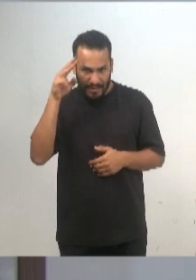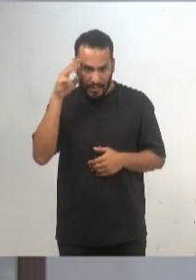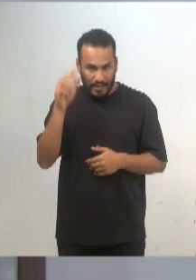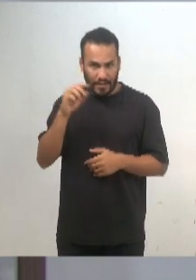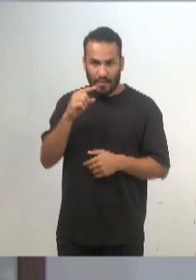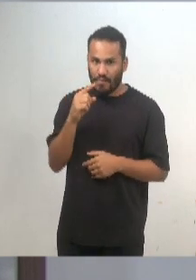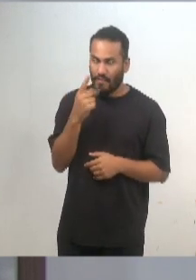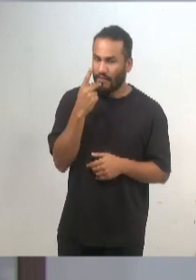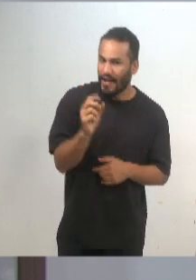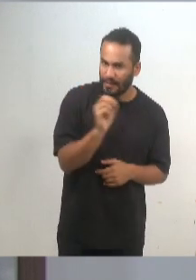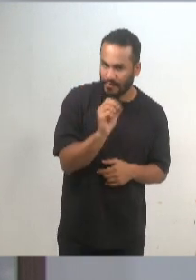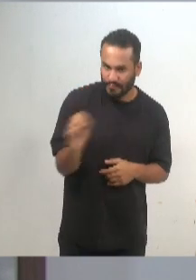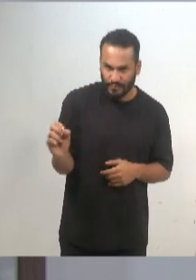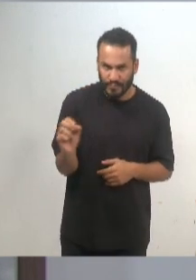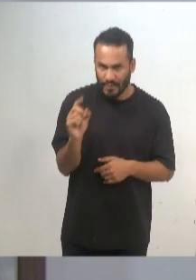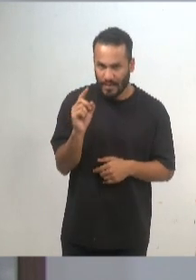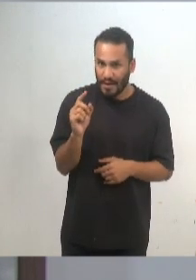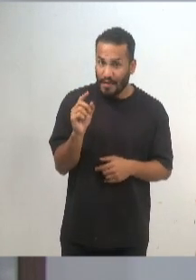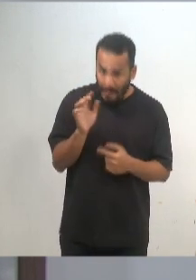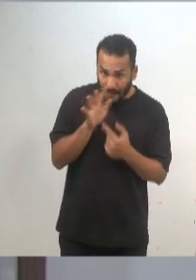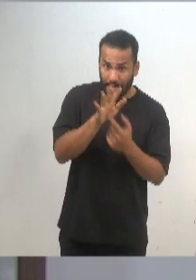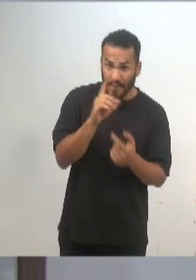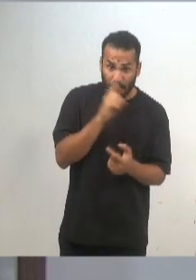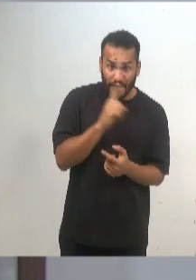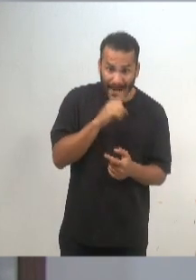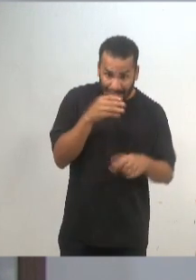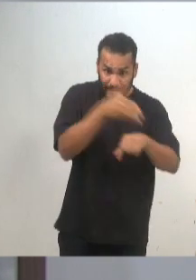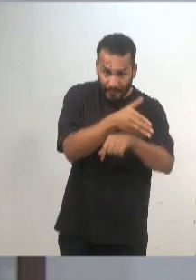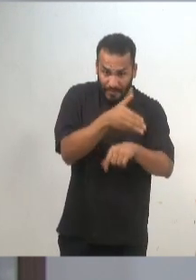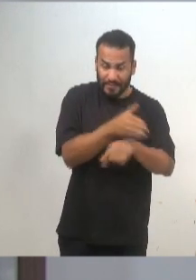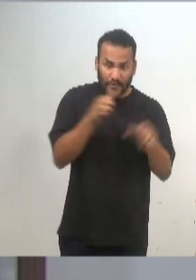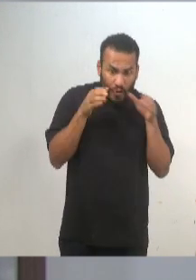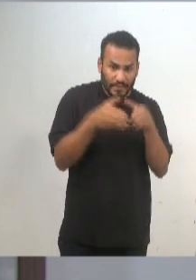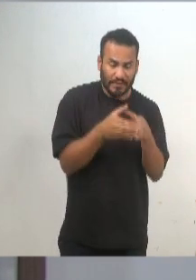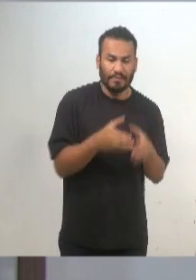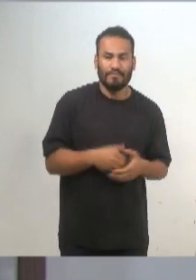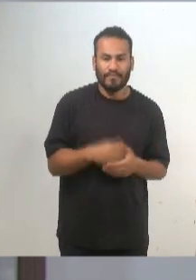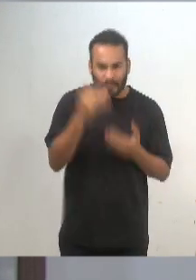fale a aparecer aqui nessa comissão de parlamentar de inquérito. Obrigado.